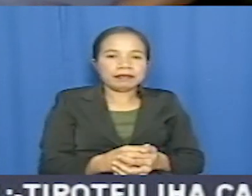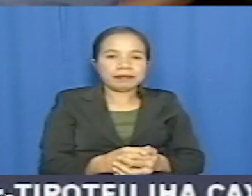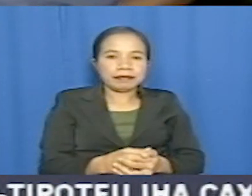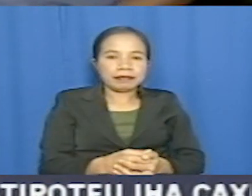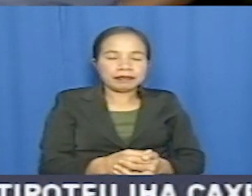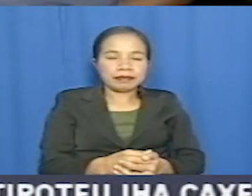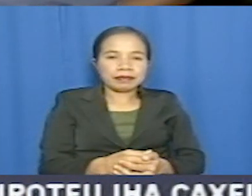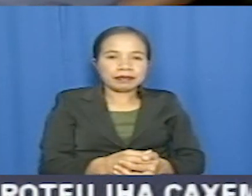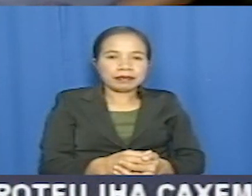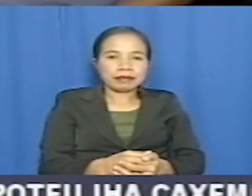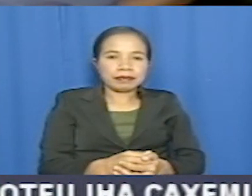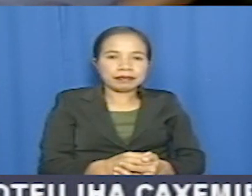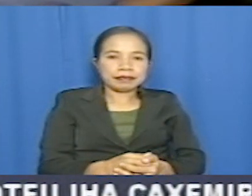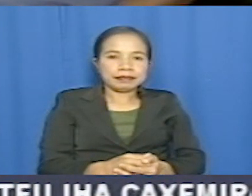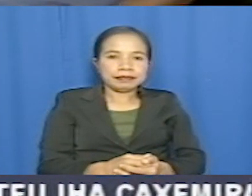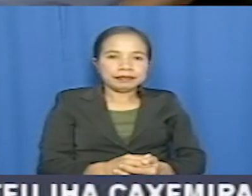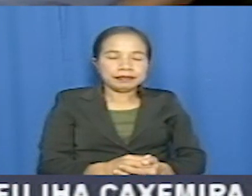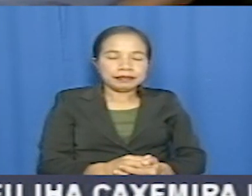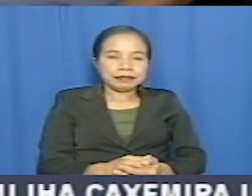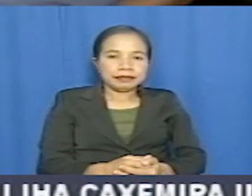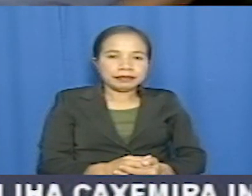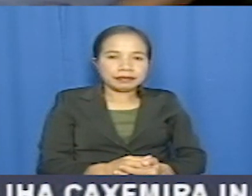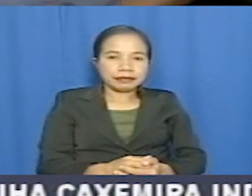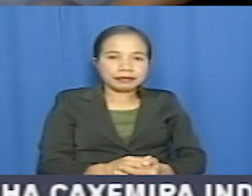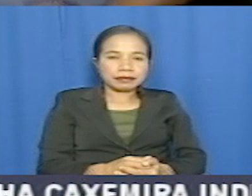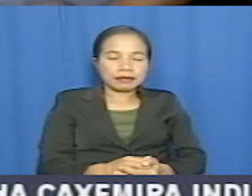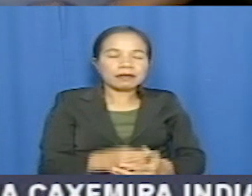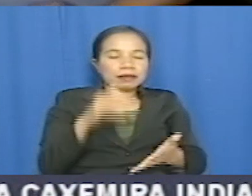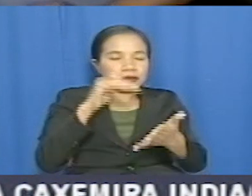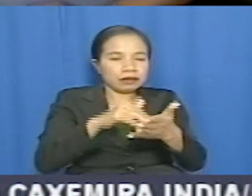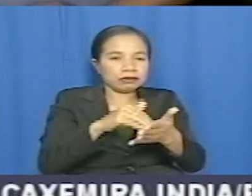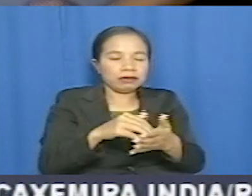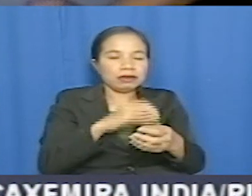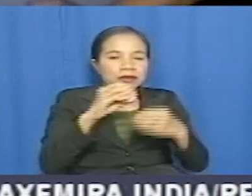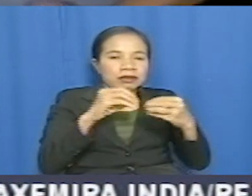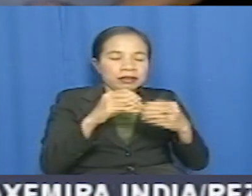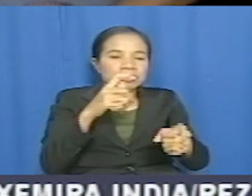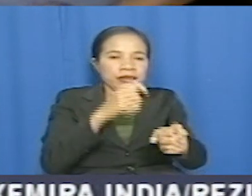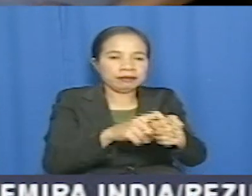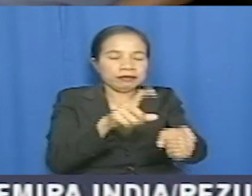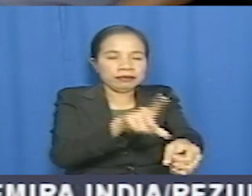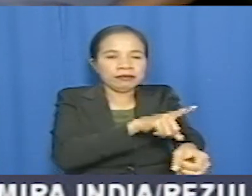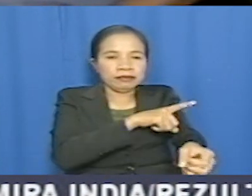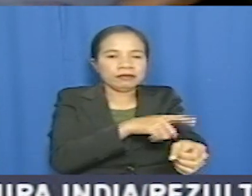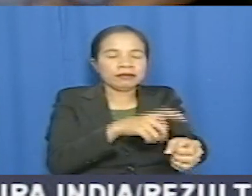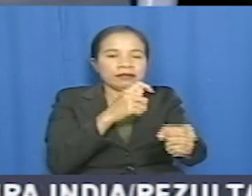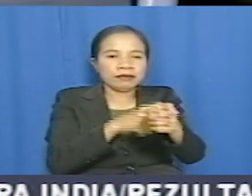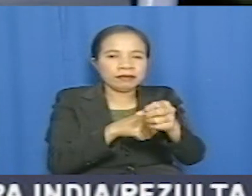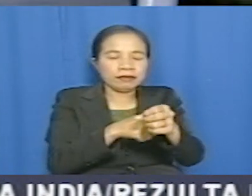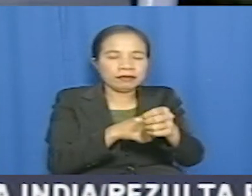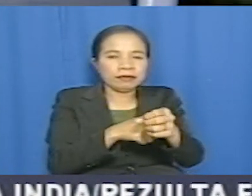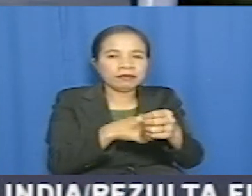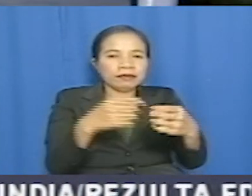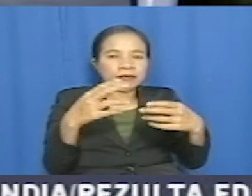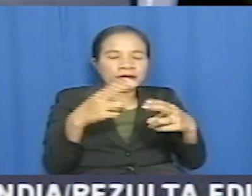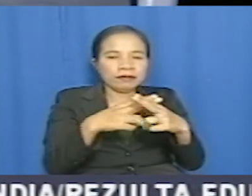la bele explica ne ansa tekniko a mistura buat ne ba tempo naro par depois interpreta dados sismik sira mai bem no fim do dia